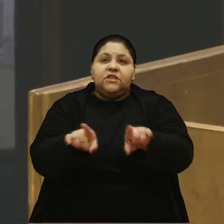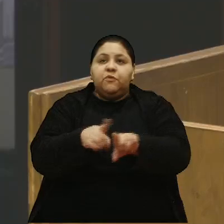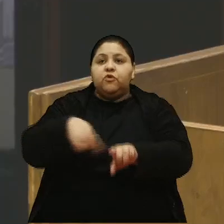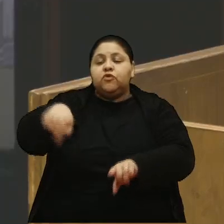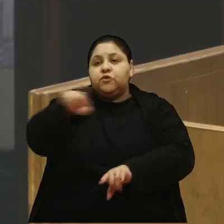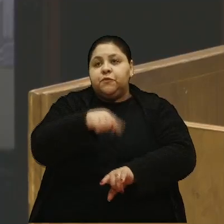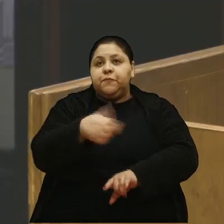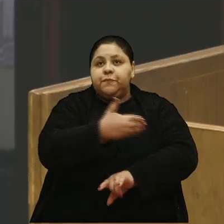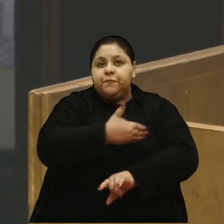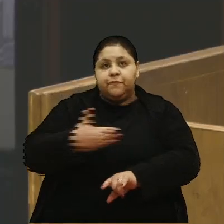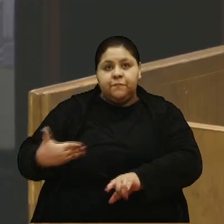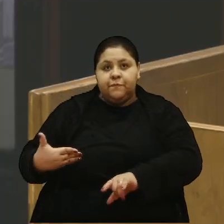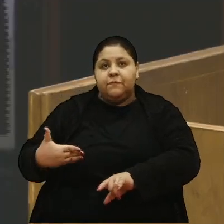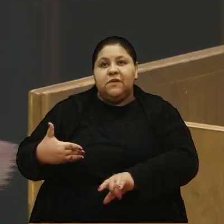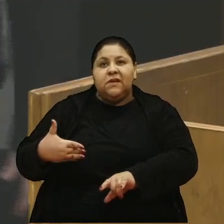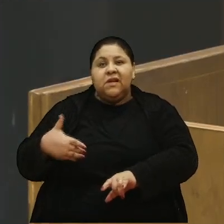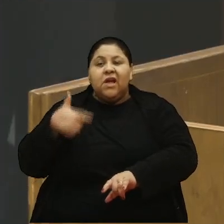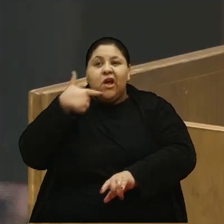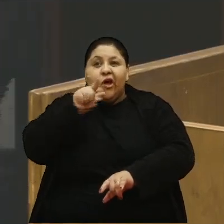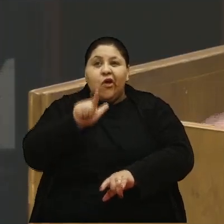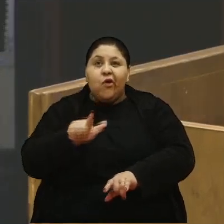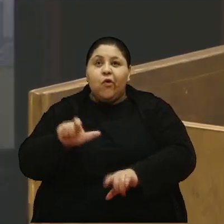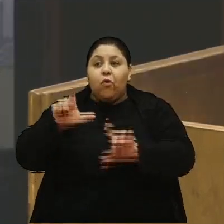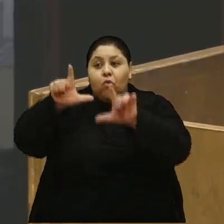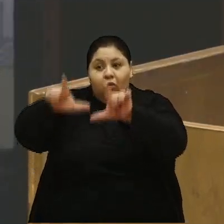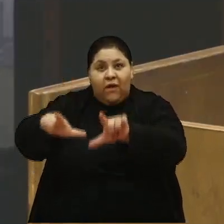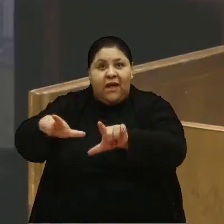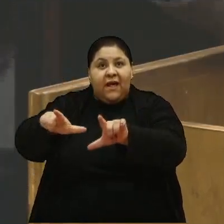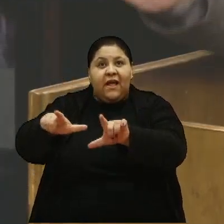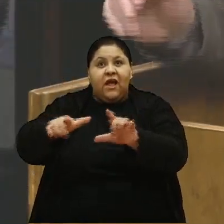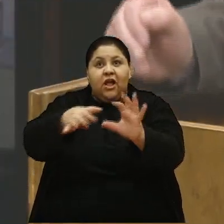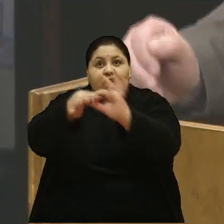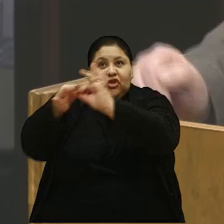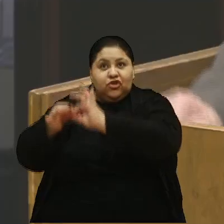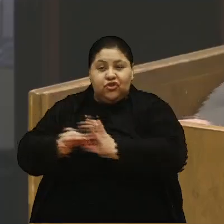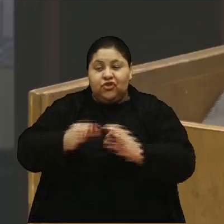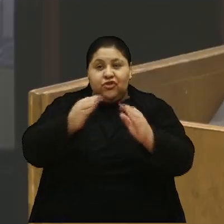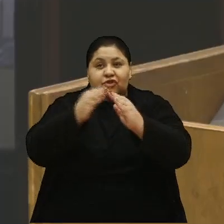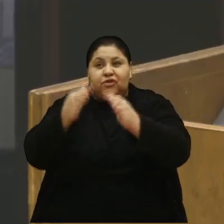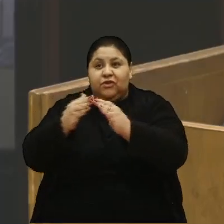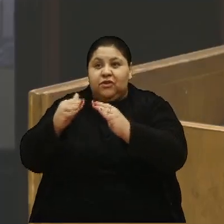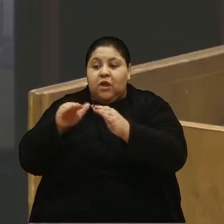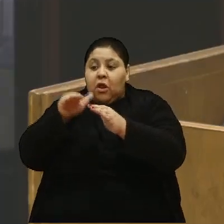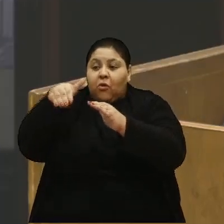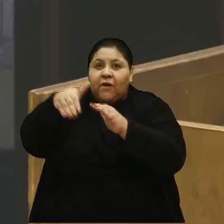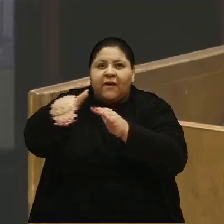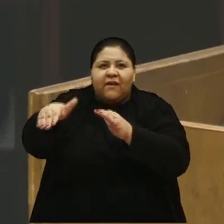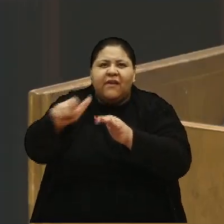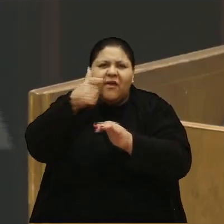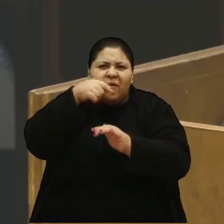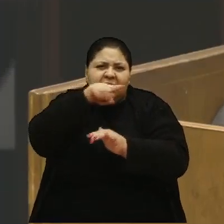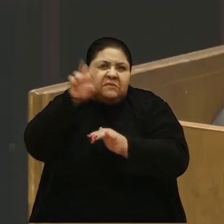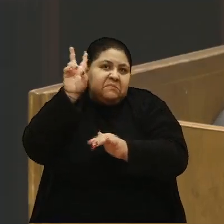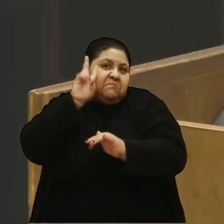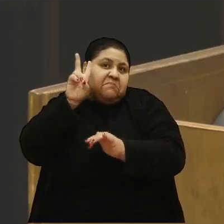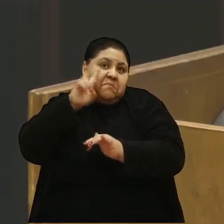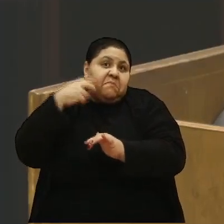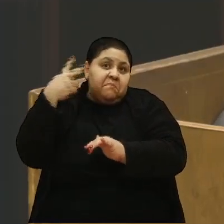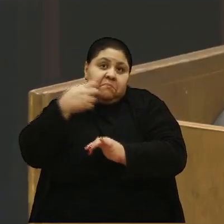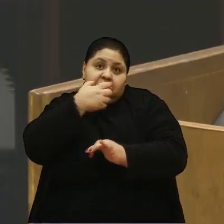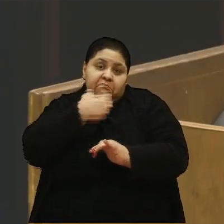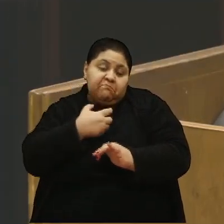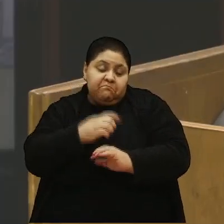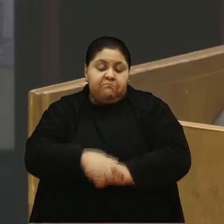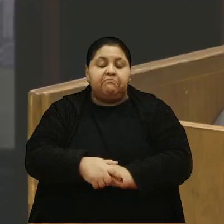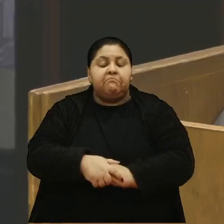a não ser uma pequena sede da Associação de Moradores lá no canto, lá embaixo. Talvez o Assiria se lembre bem. E aí,